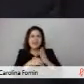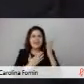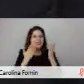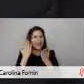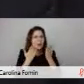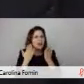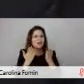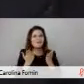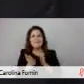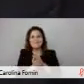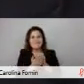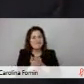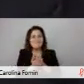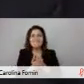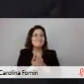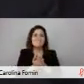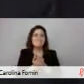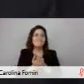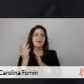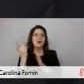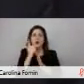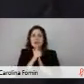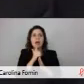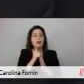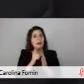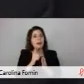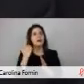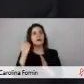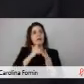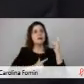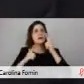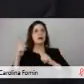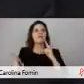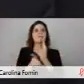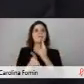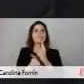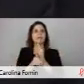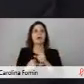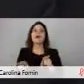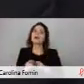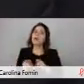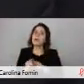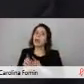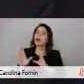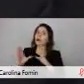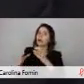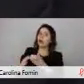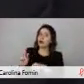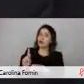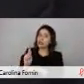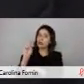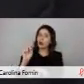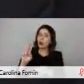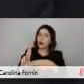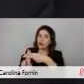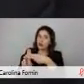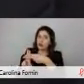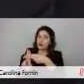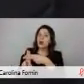tratamento satisfatório, e traz uma preocupação aos gestores do Sistema Único de Saúde pela possibilidade